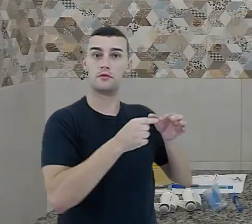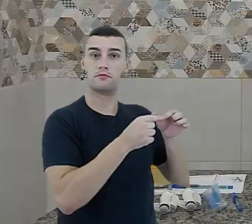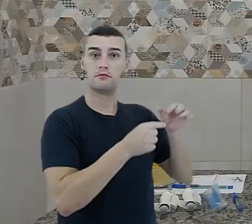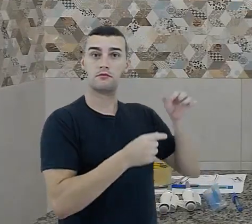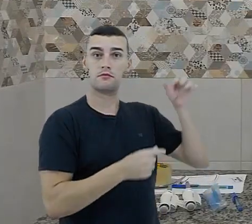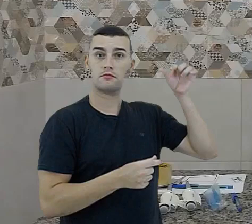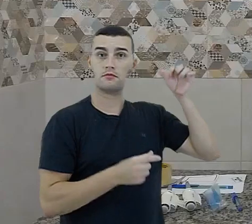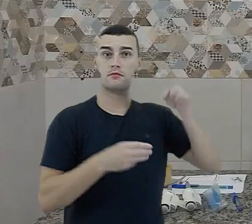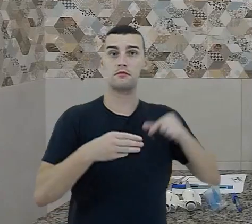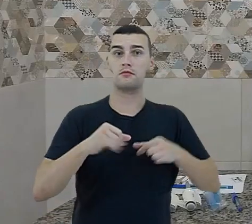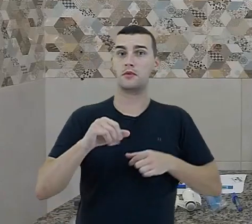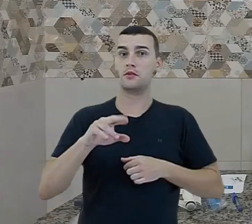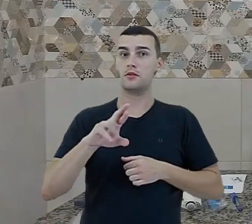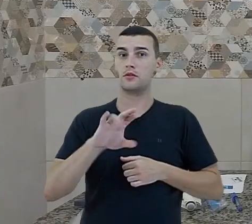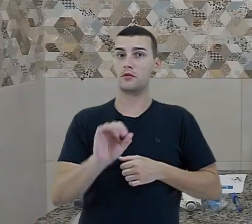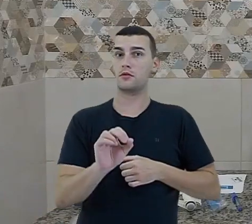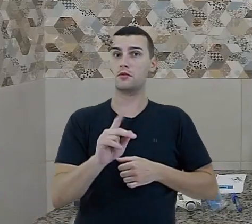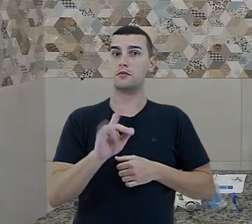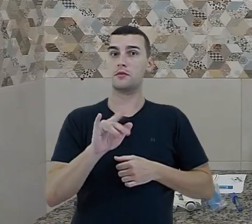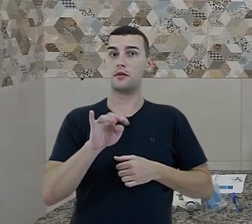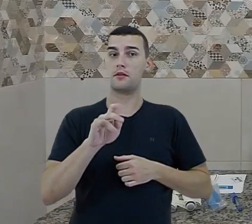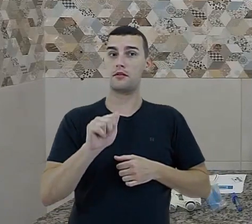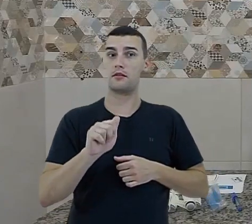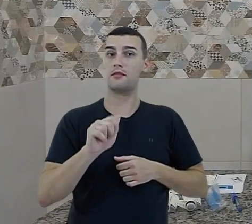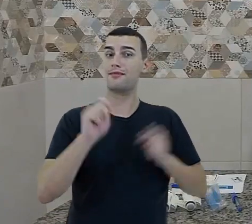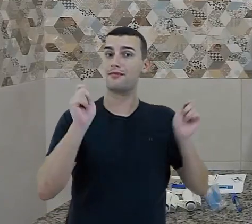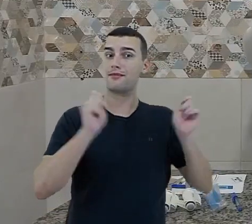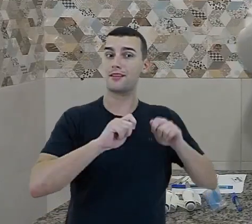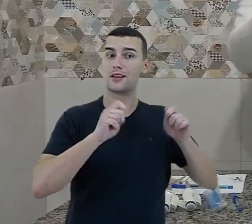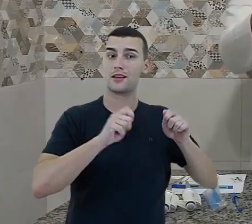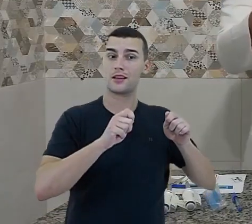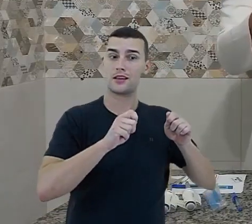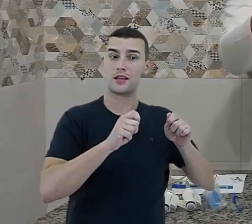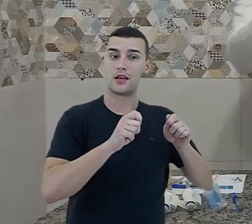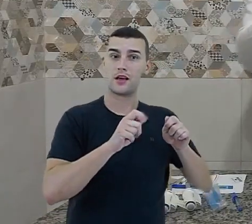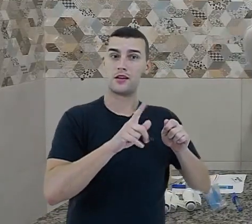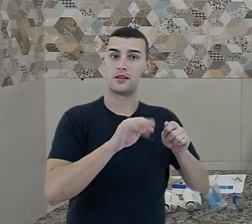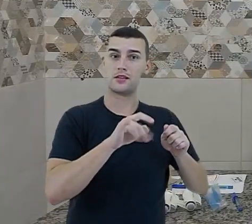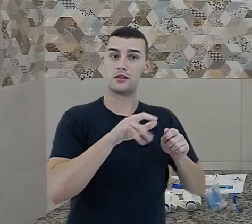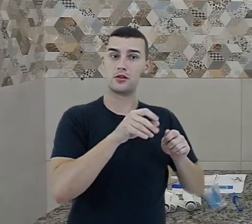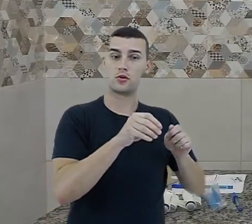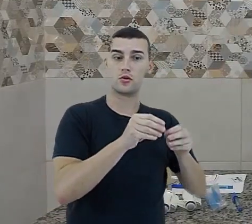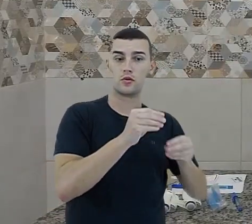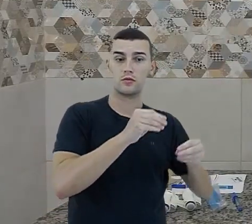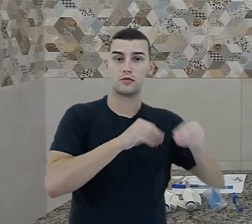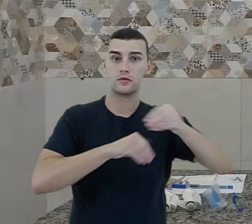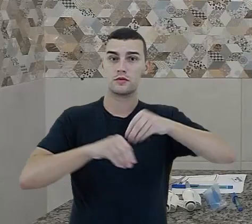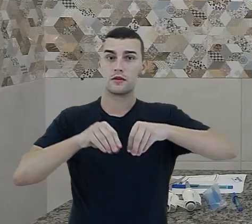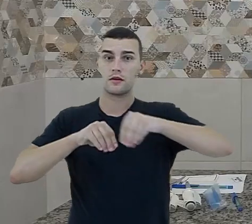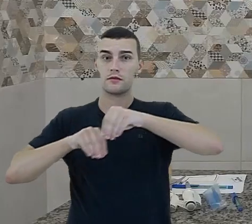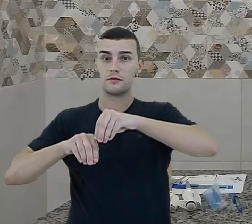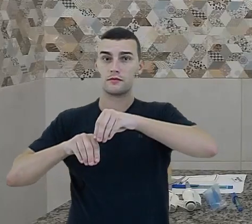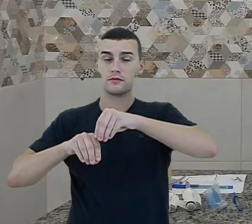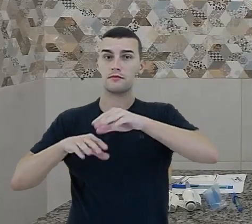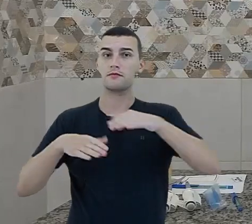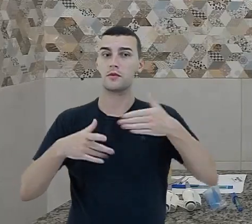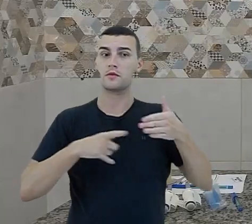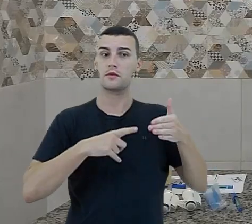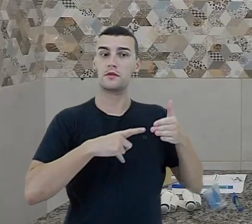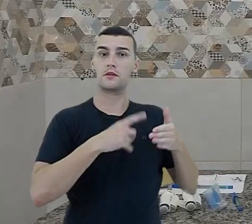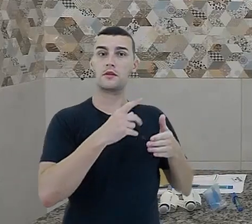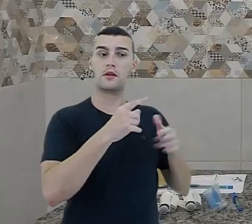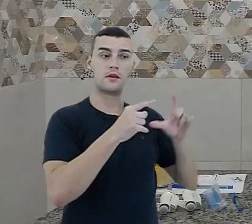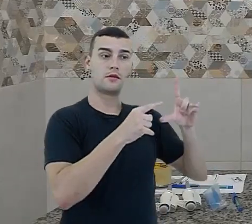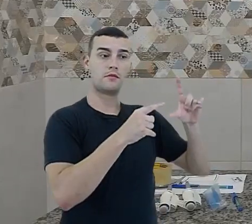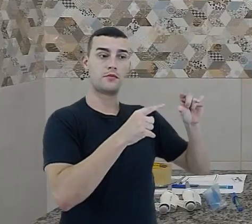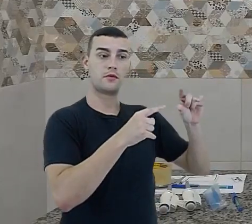a micropipeta. A micropipeta ela serve para a transferência de líquido e nesse processo de transferência de líquido eu tenho um pistão